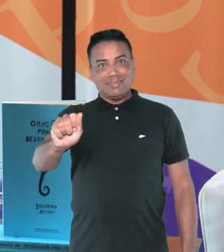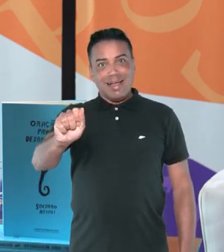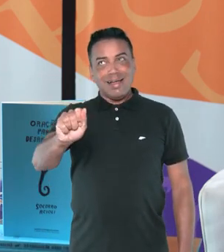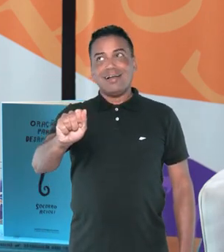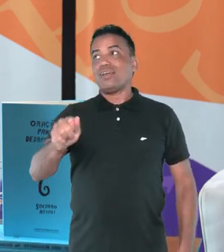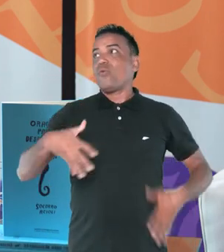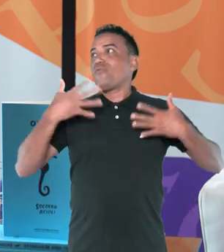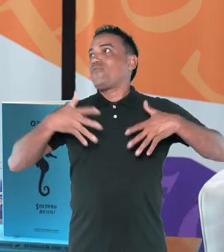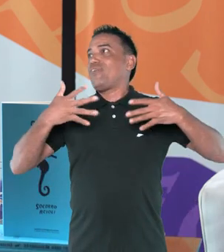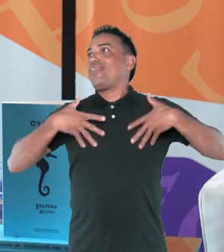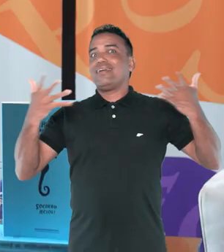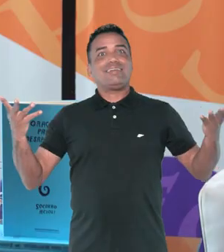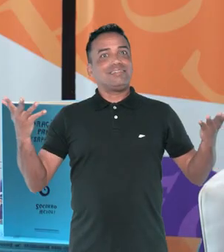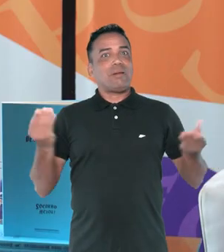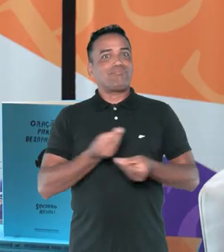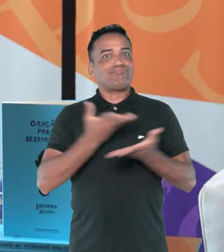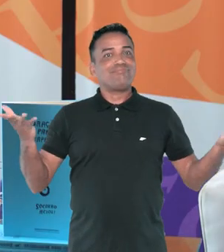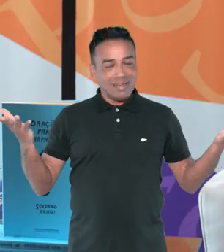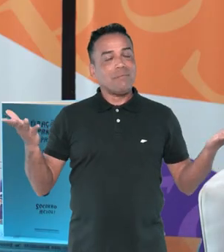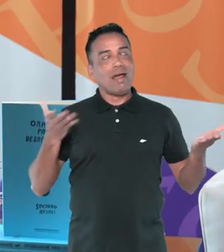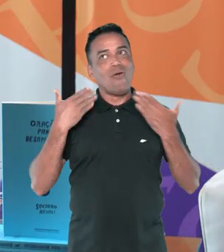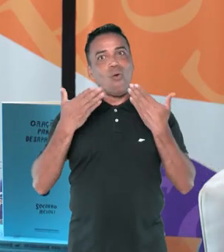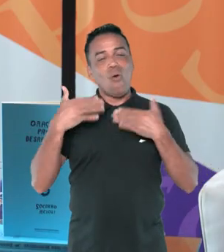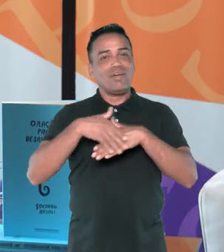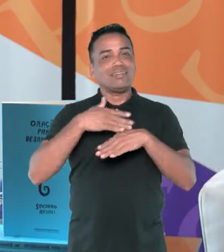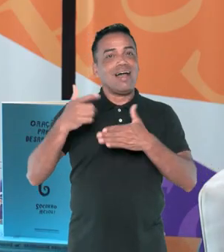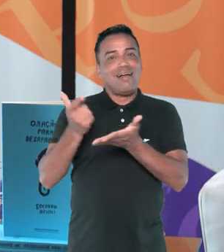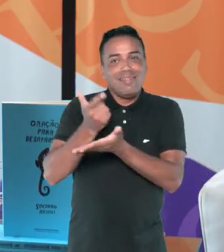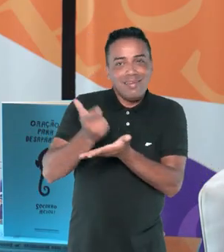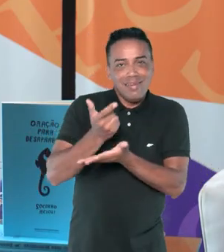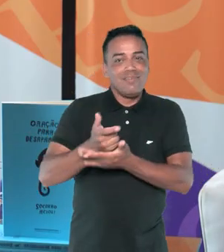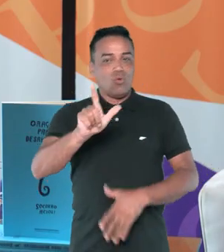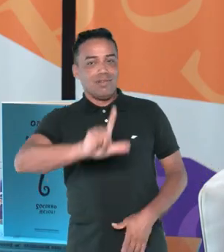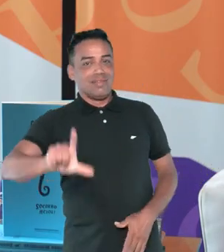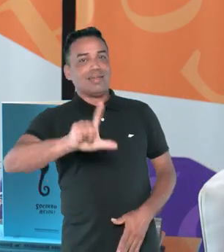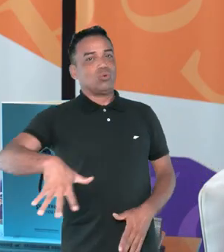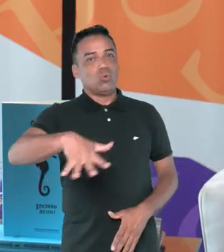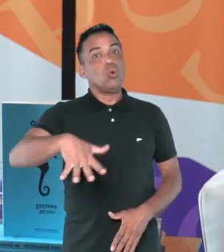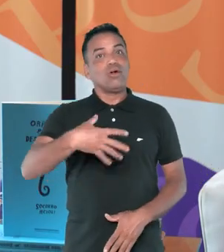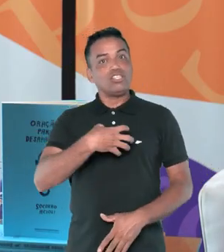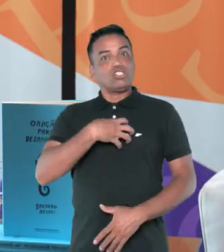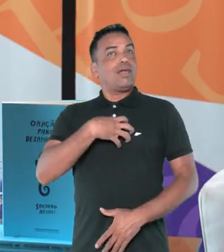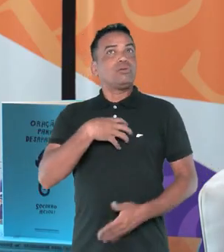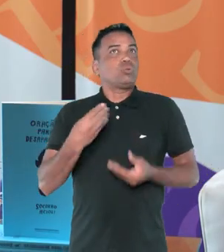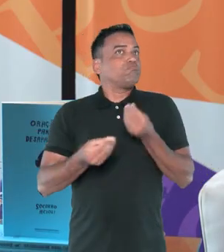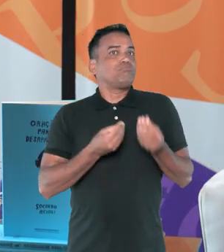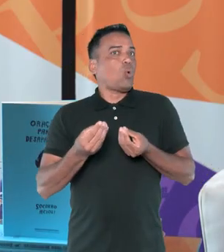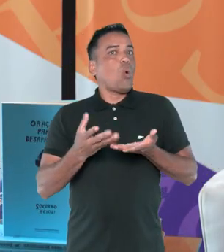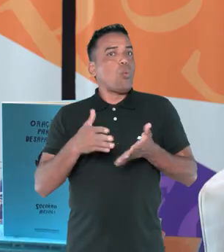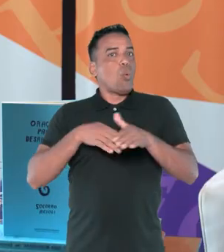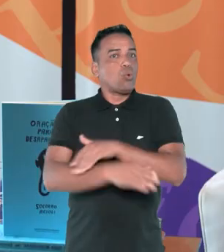feliz para trazer para vocês e para conversar com vocês sobre os livros, sobre a literatura, sobre o jeito dela lidar com